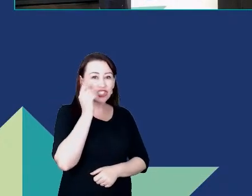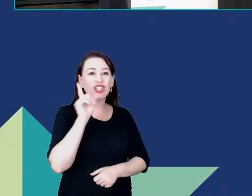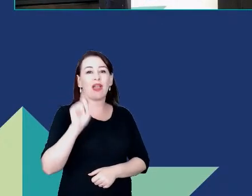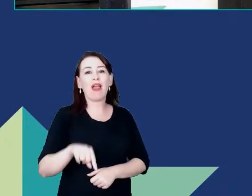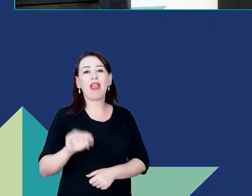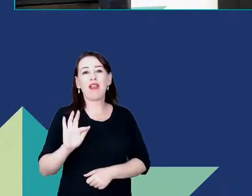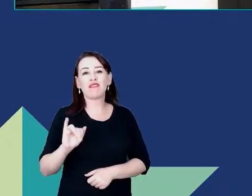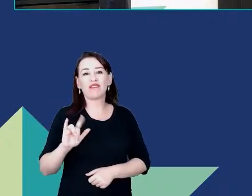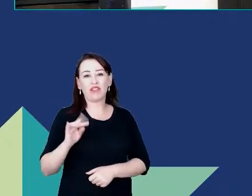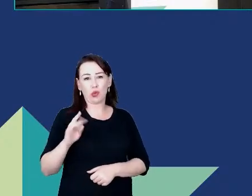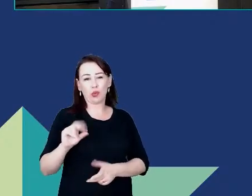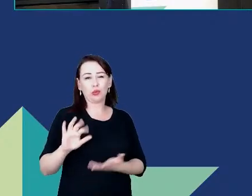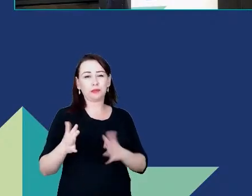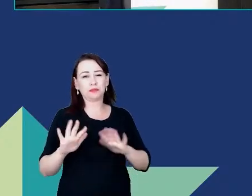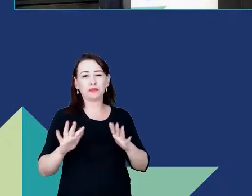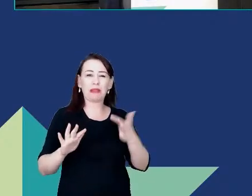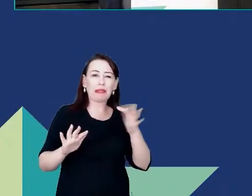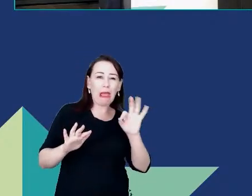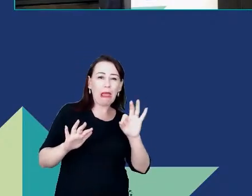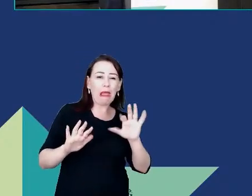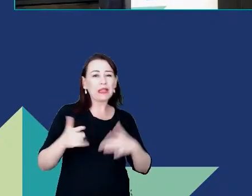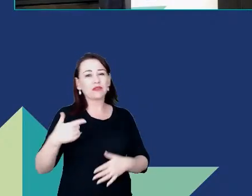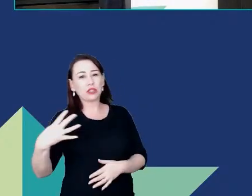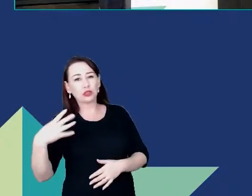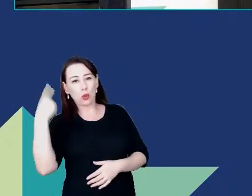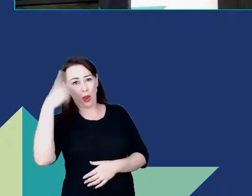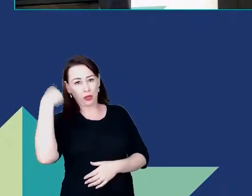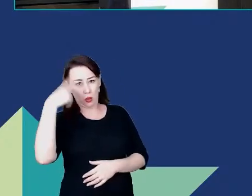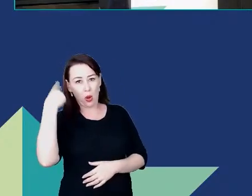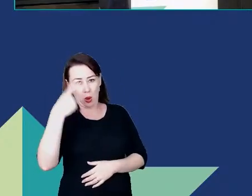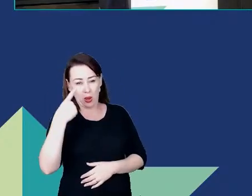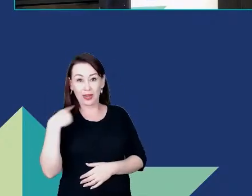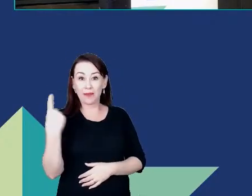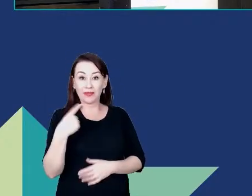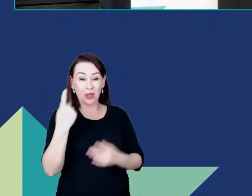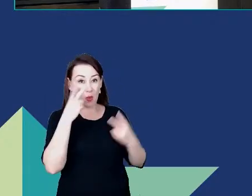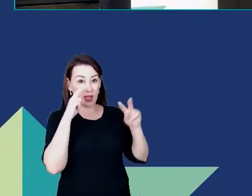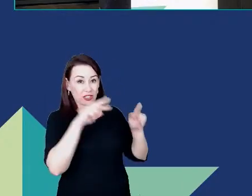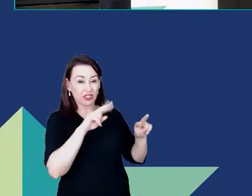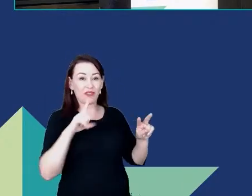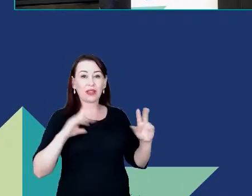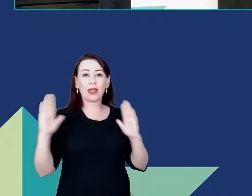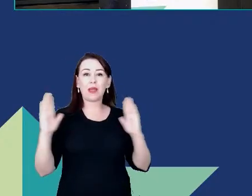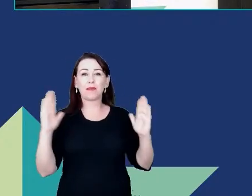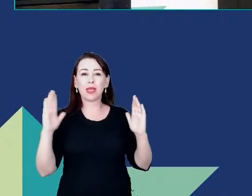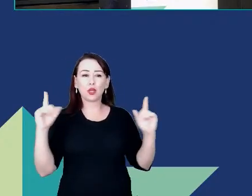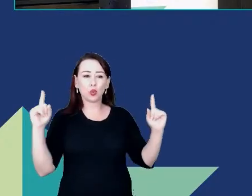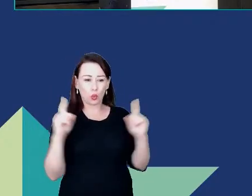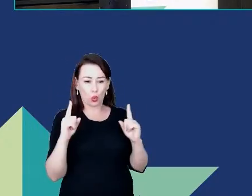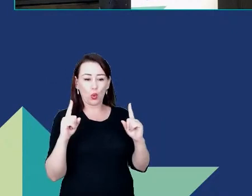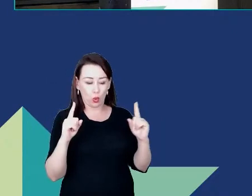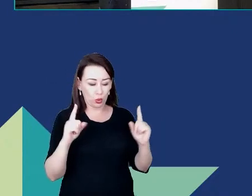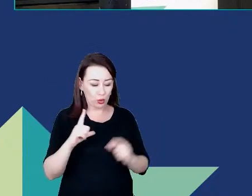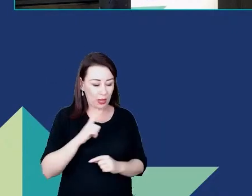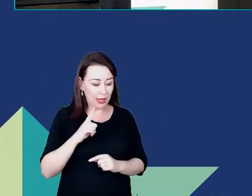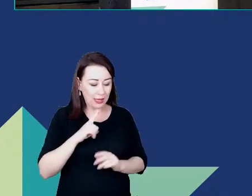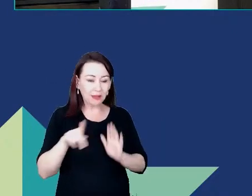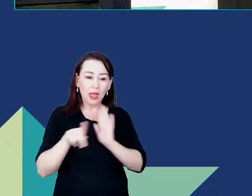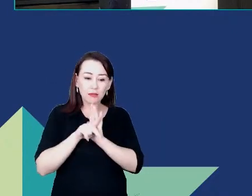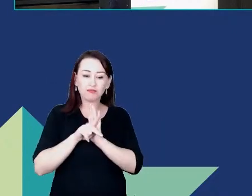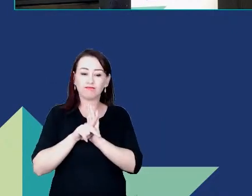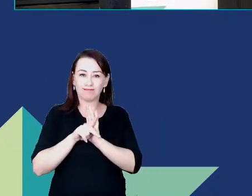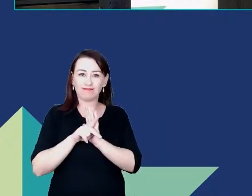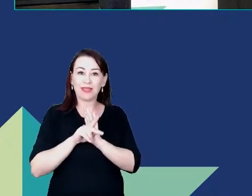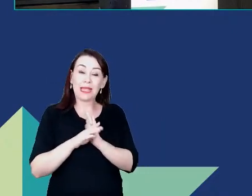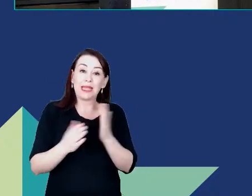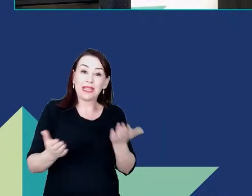24 horas cada dia daquele. Então, aqui a gente pode observar que, mesmo num período curto, né, a gente tem uma faixa de curvas granulométricas. Né? Então, ou seja,